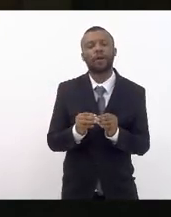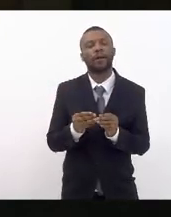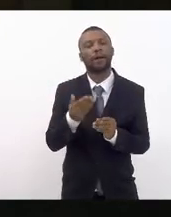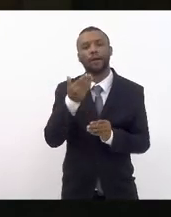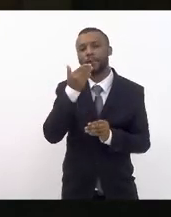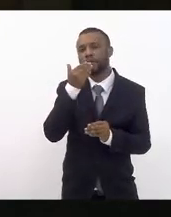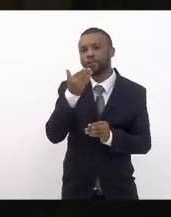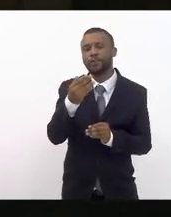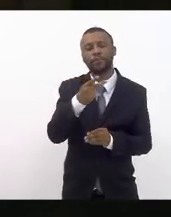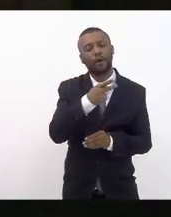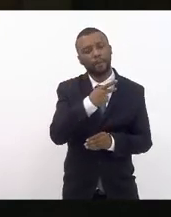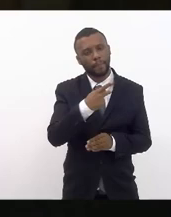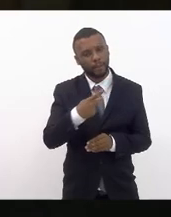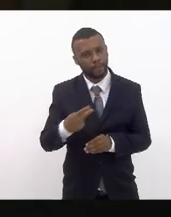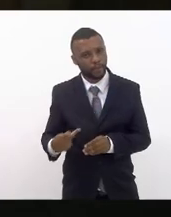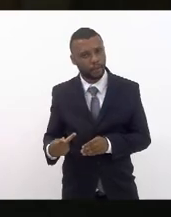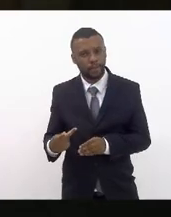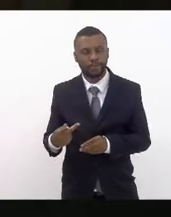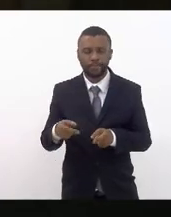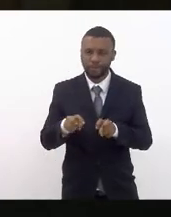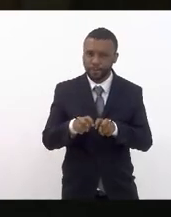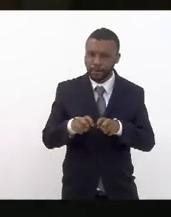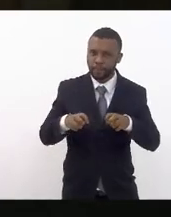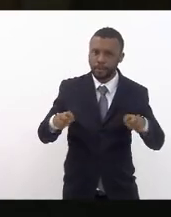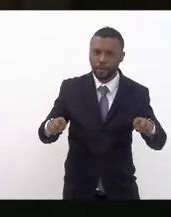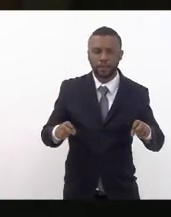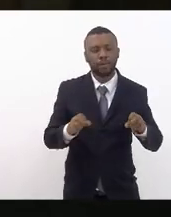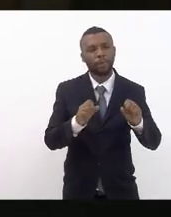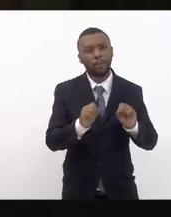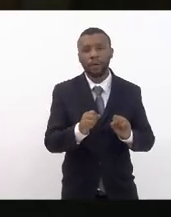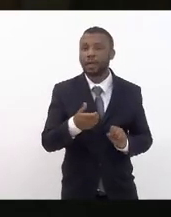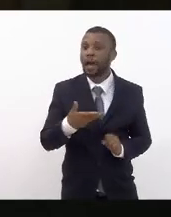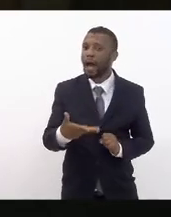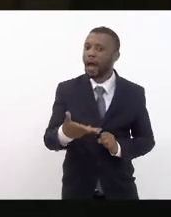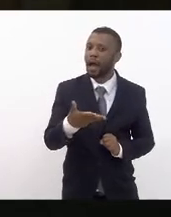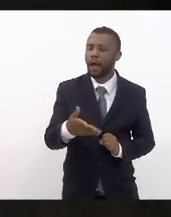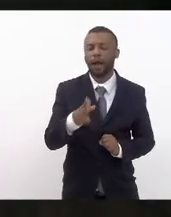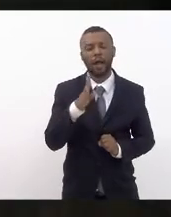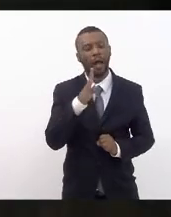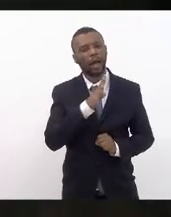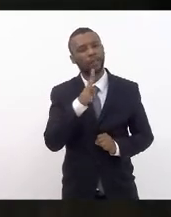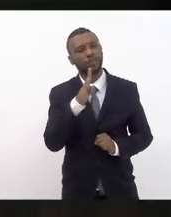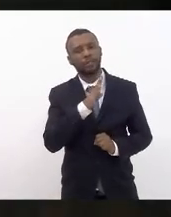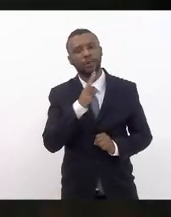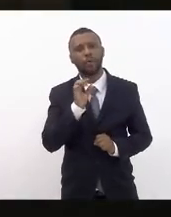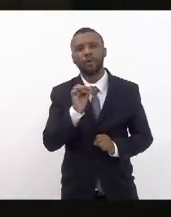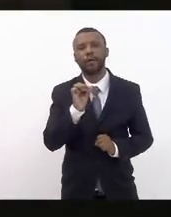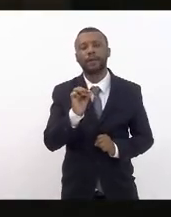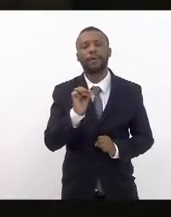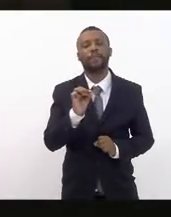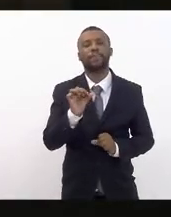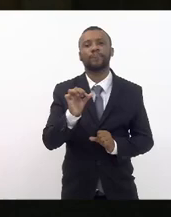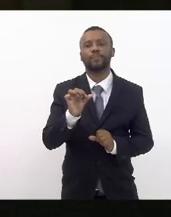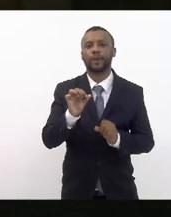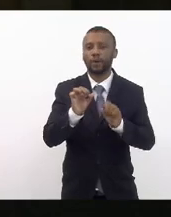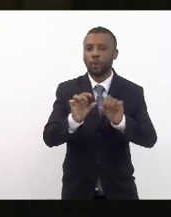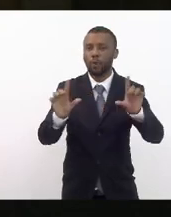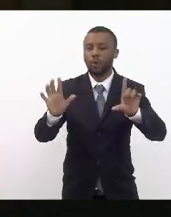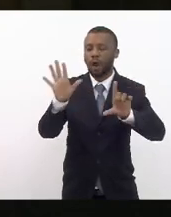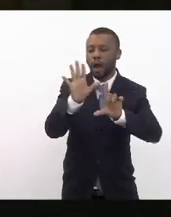solicitando a presidência da mesa que possa agilizar, tia Ju, a mudança no